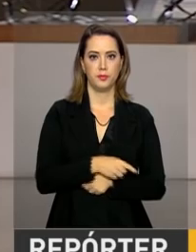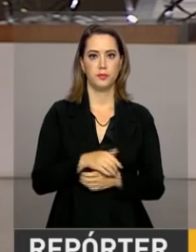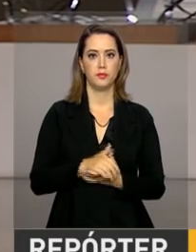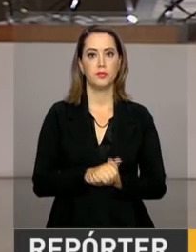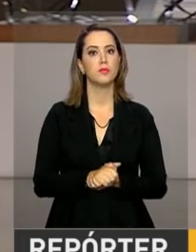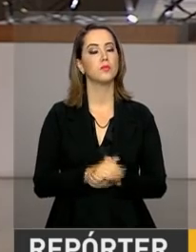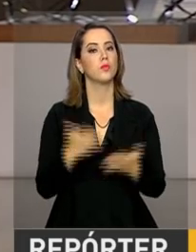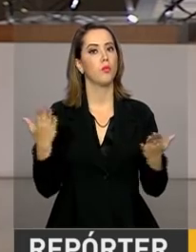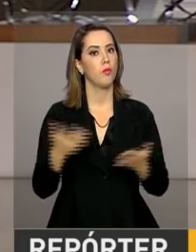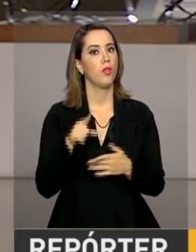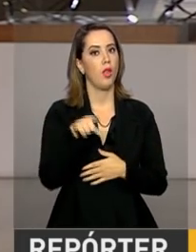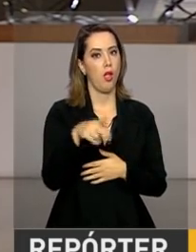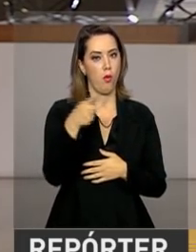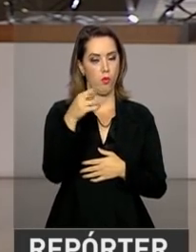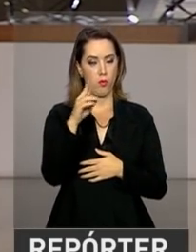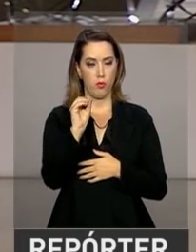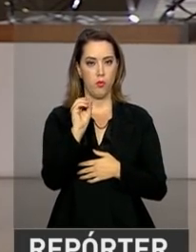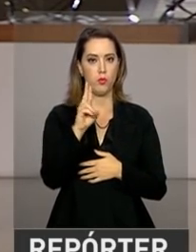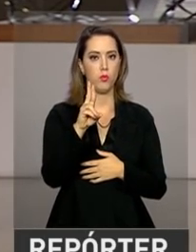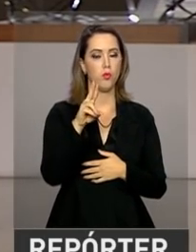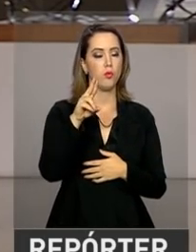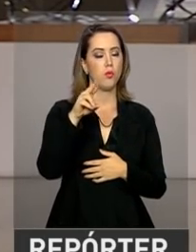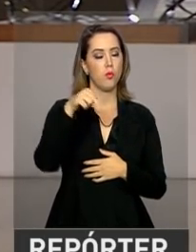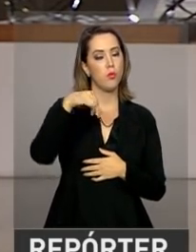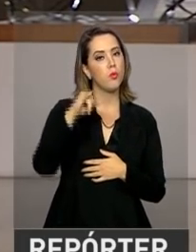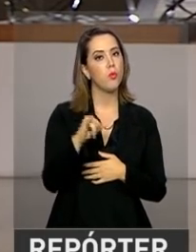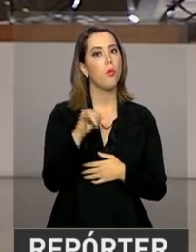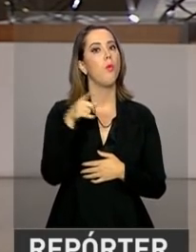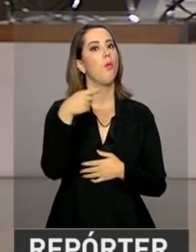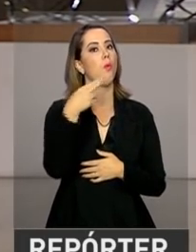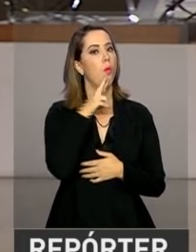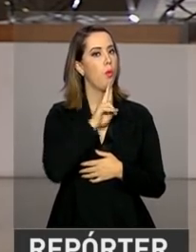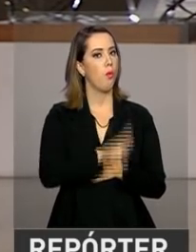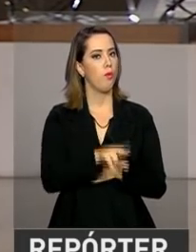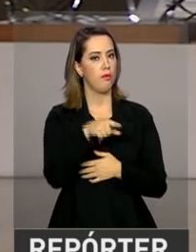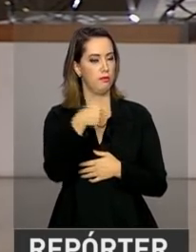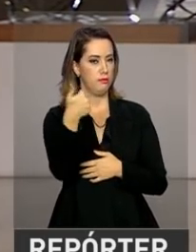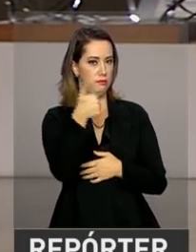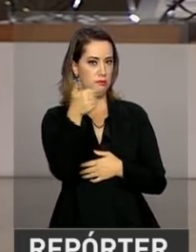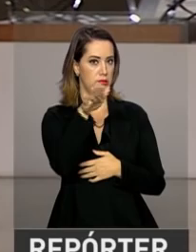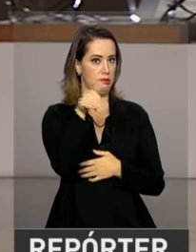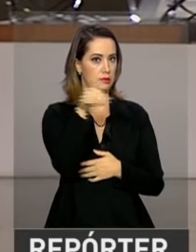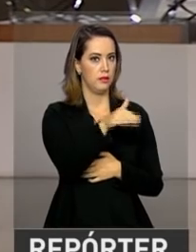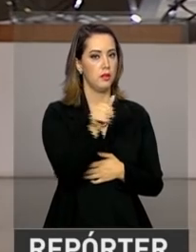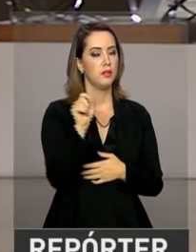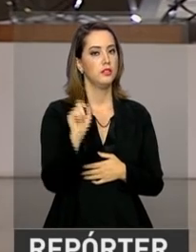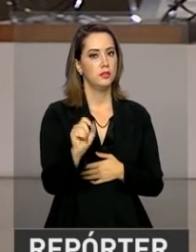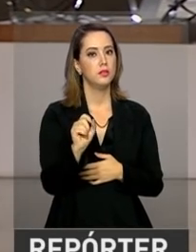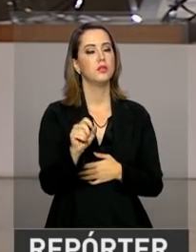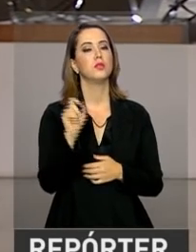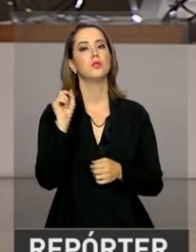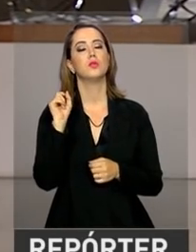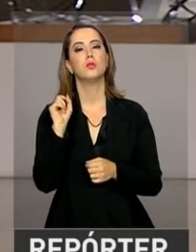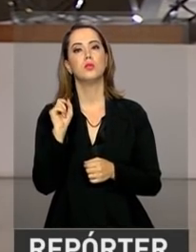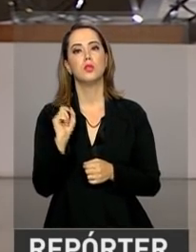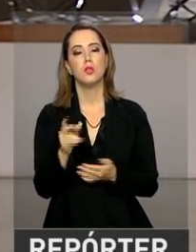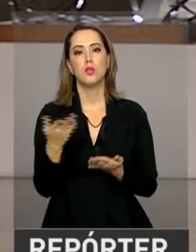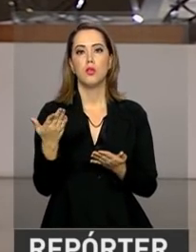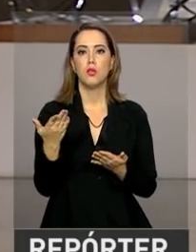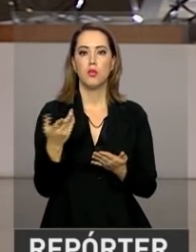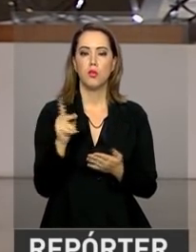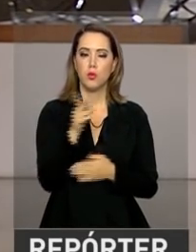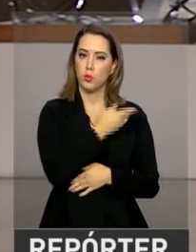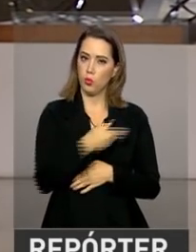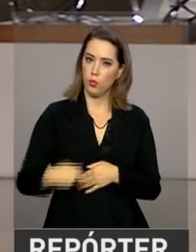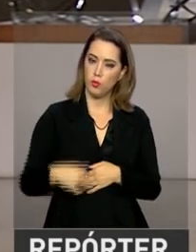br. Agora o Pro, Daniele, o Proúi, o resultado da primeira chamada do Proi, programa Universidade para todos do